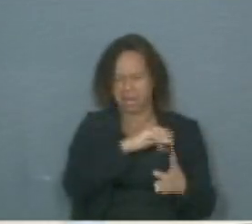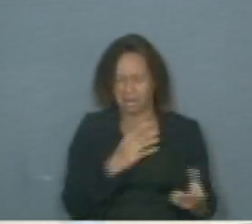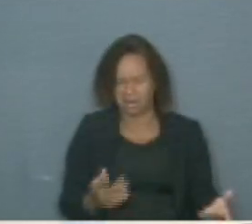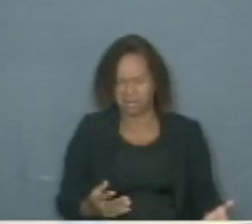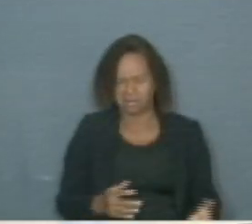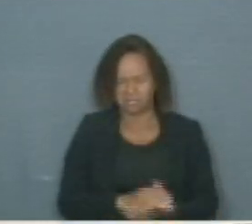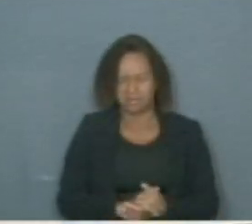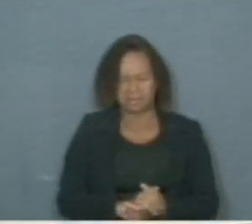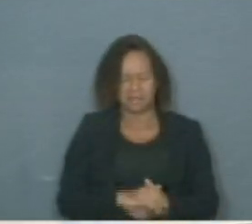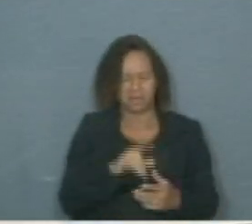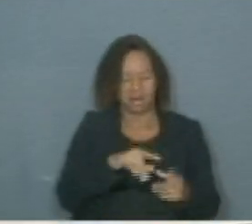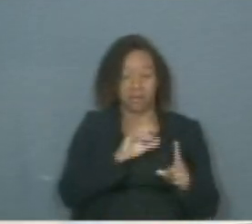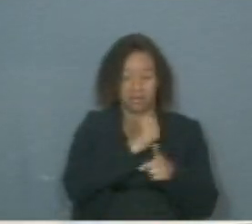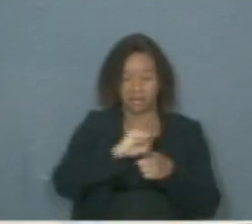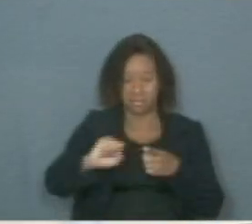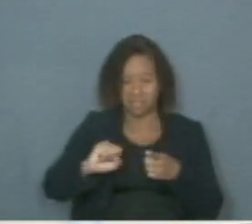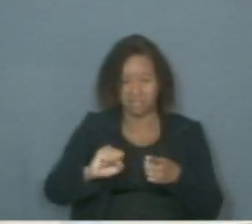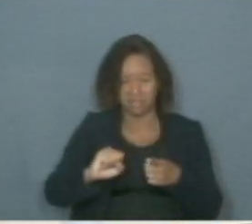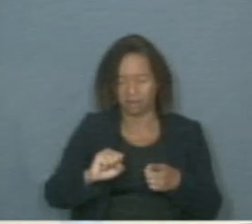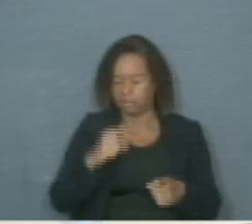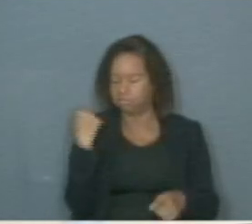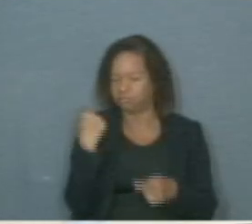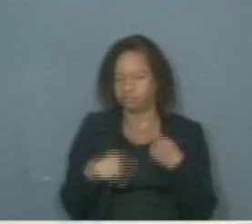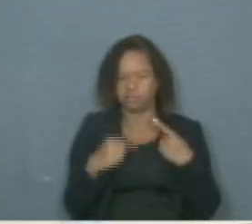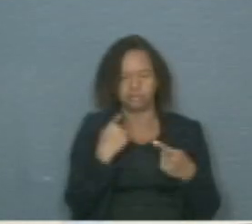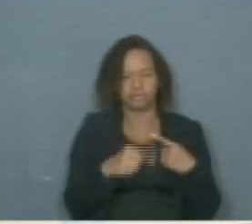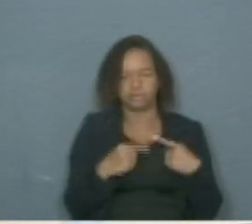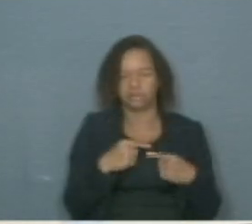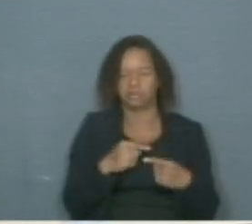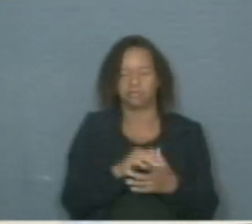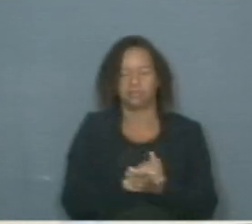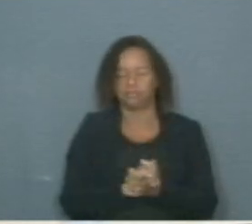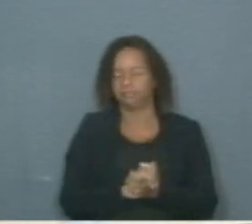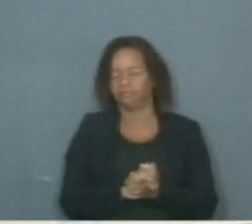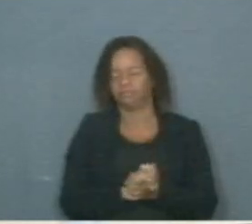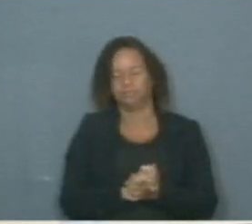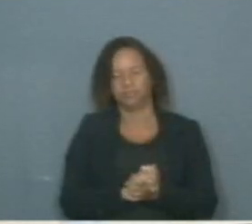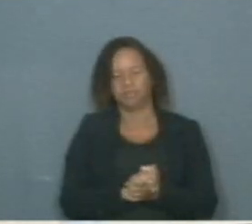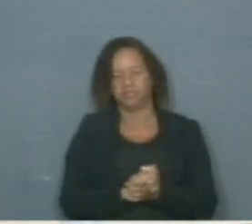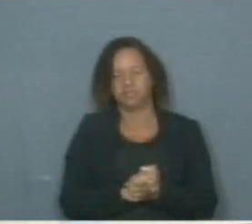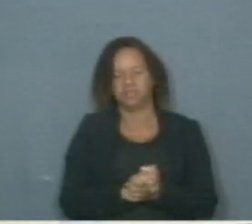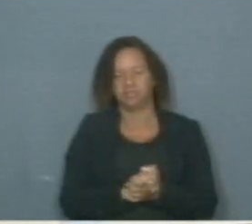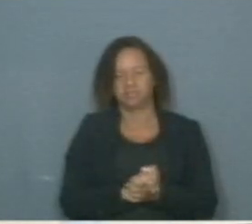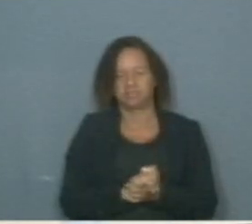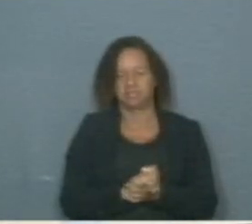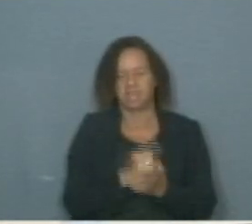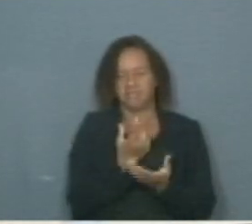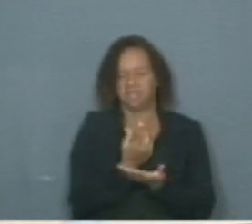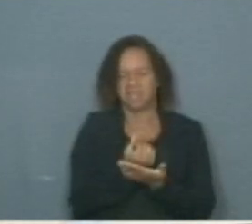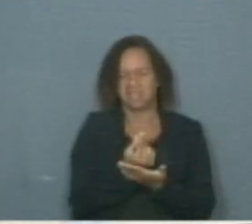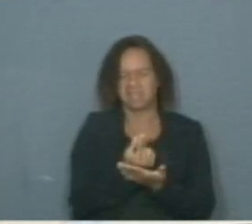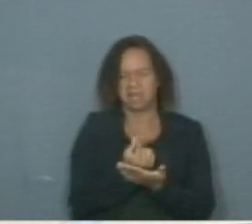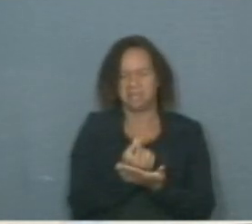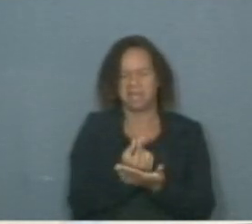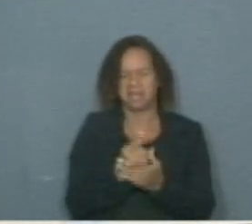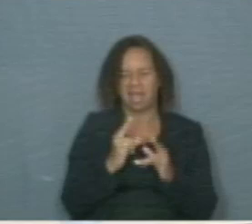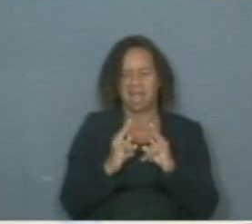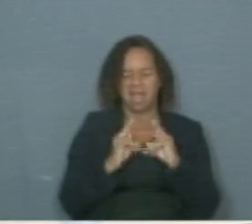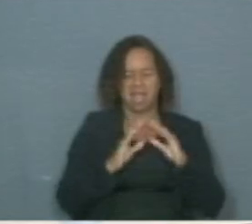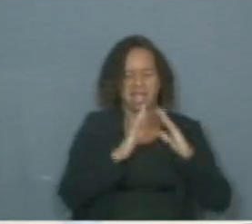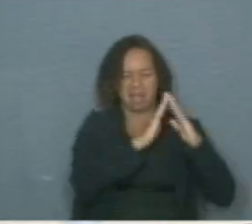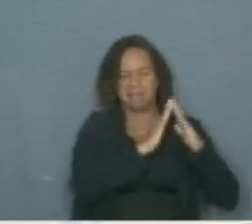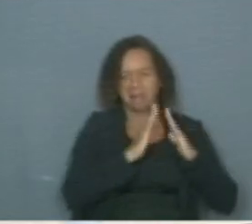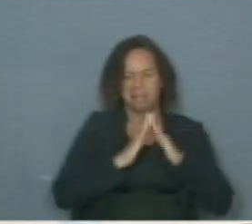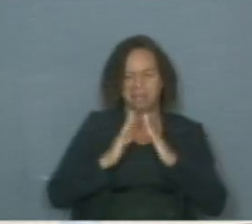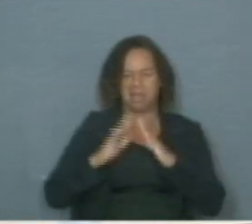Agora, o que se defendeu, e eu não admito que se diga o contrário, com financiamento de acampamentos golpistas